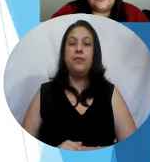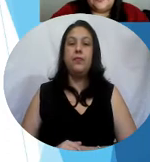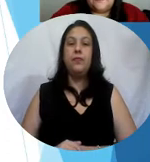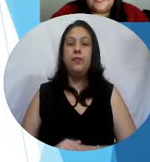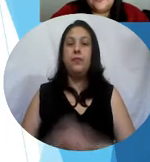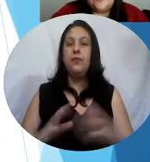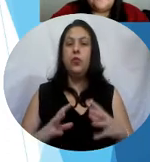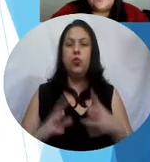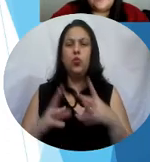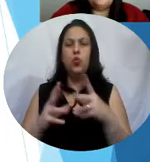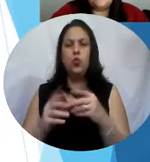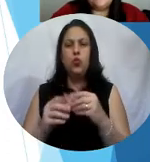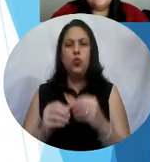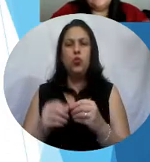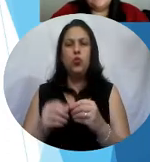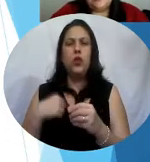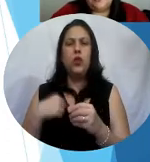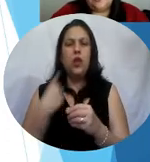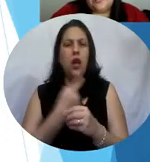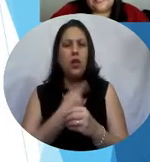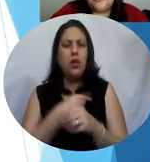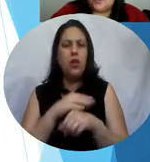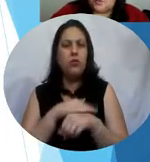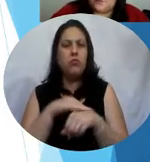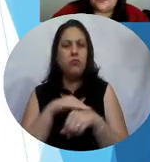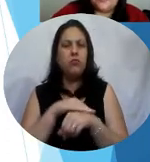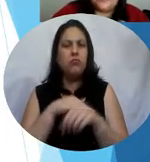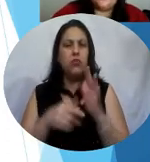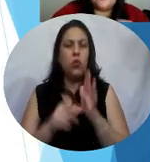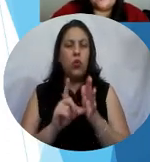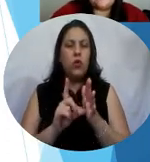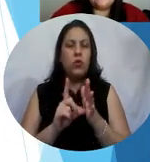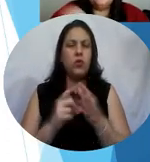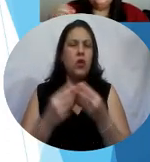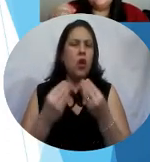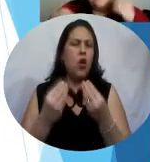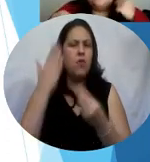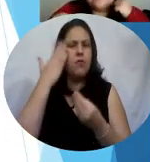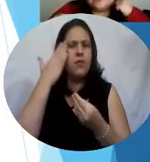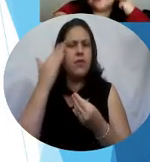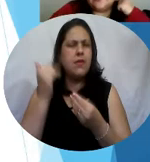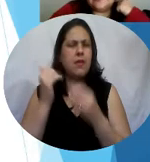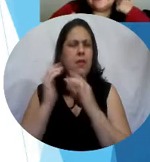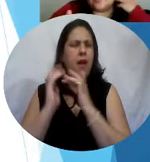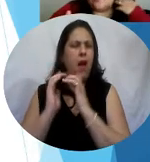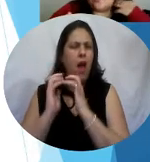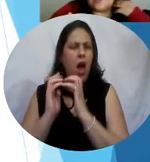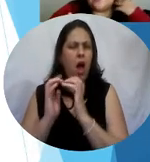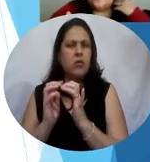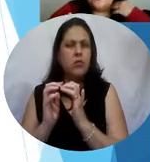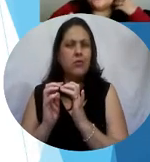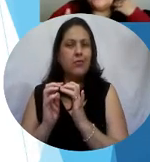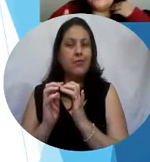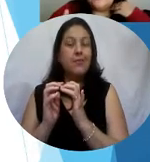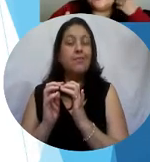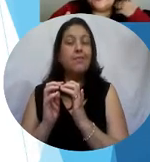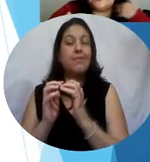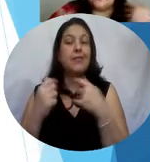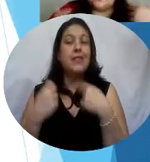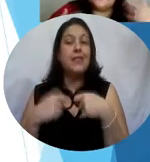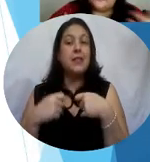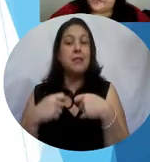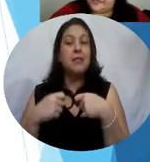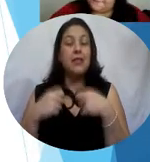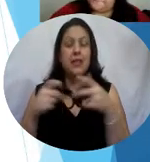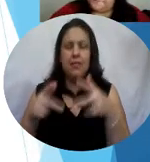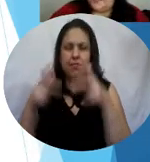falamos anteriormente, para ser diagnosticada como autismo, ela não deve estar associada a um quadro de deficiência